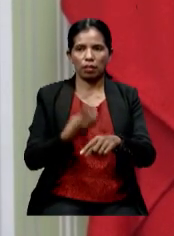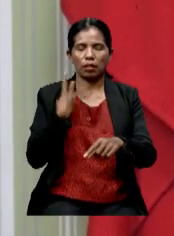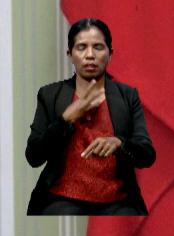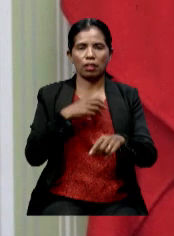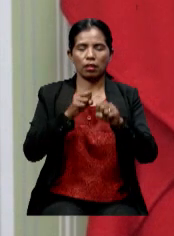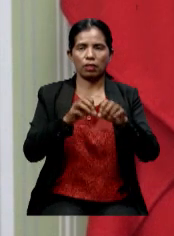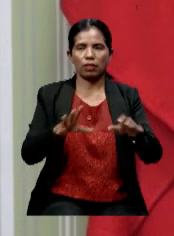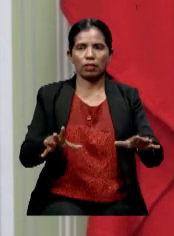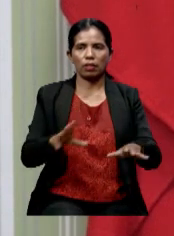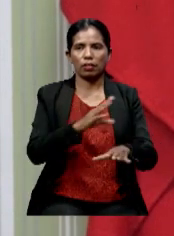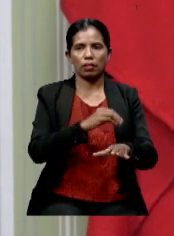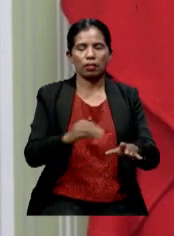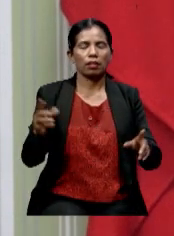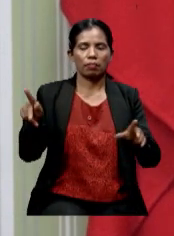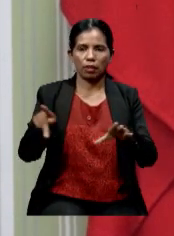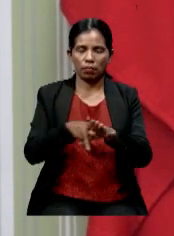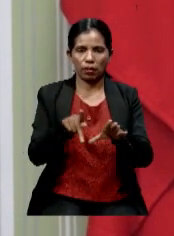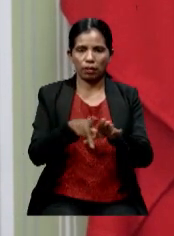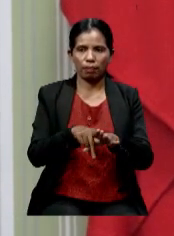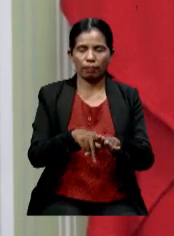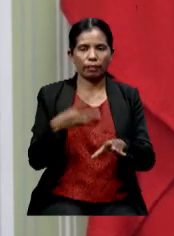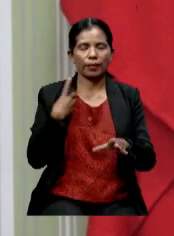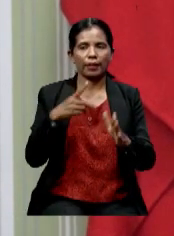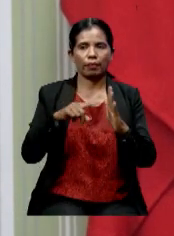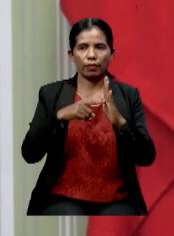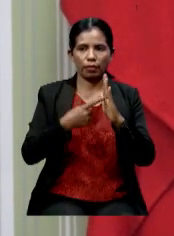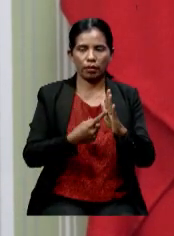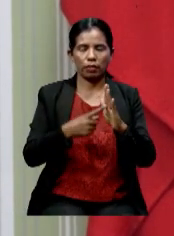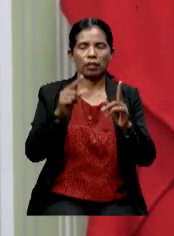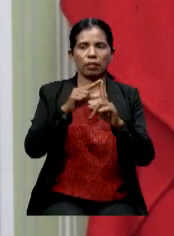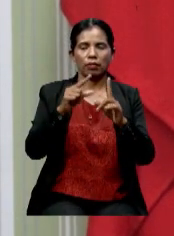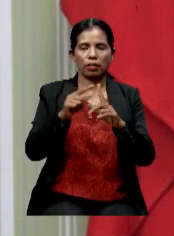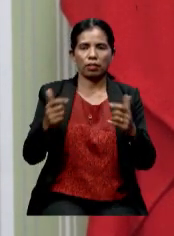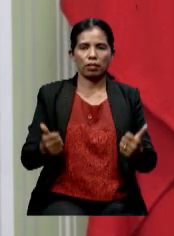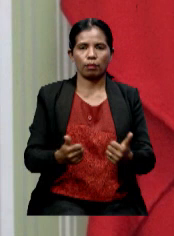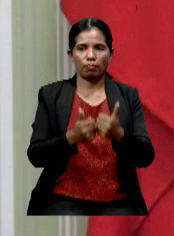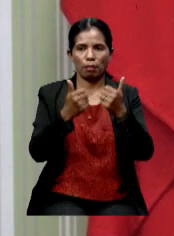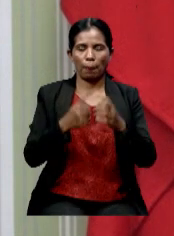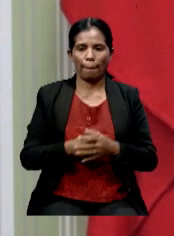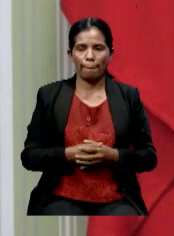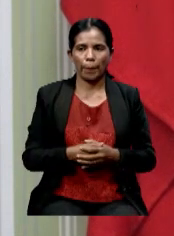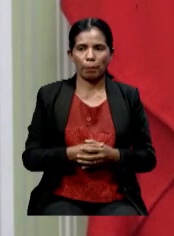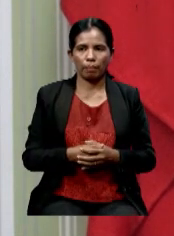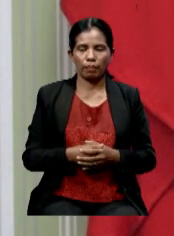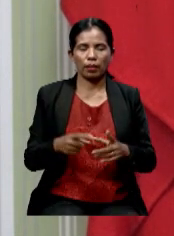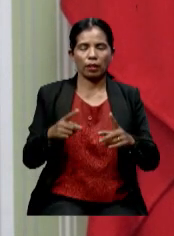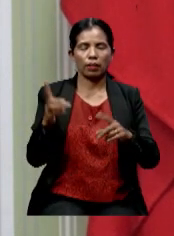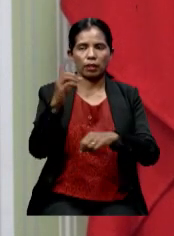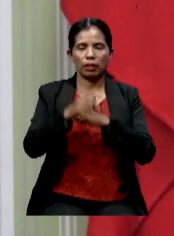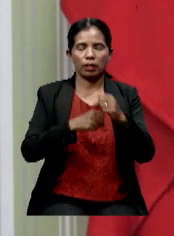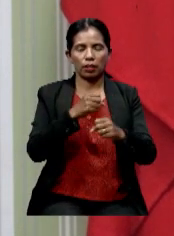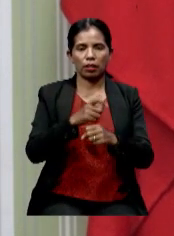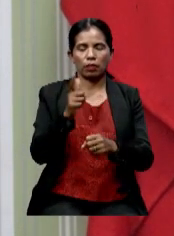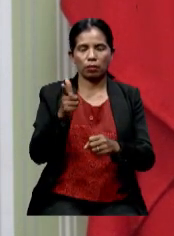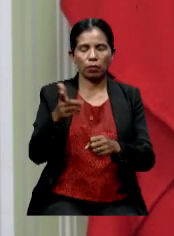usik terminologia partisipasau. No ita hu uzeli asuan kompetisau. Ina gubernur liba, governo